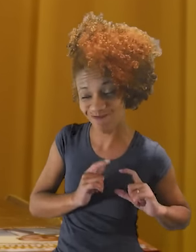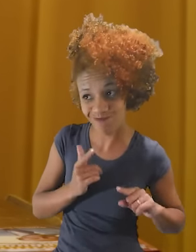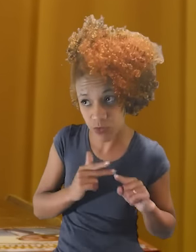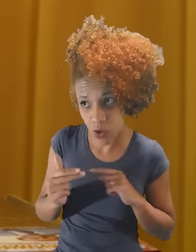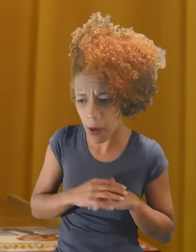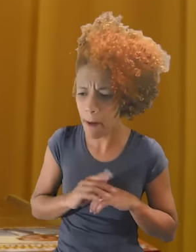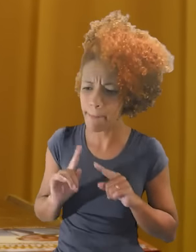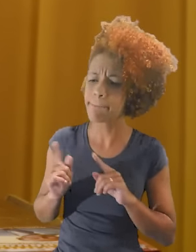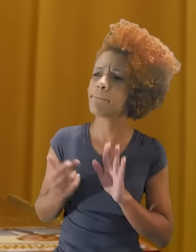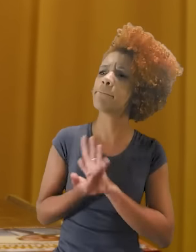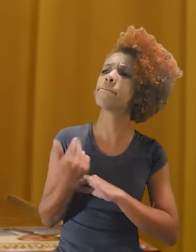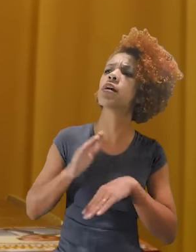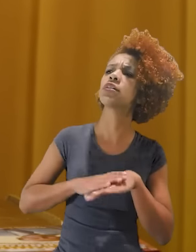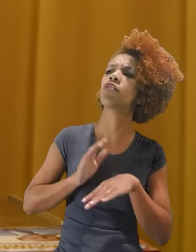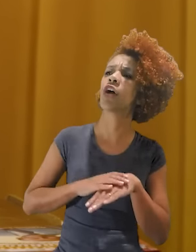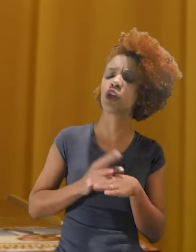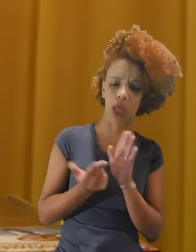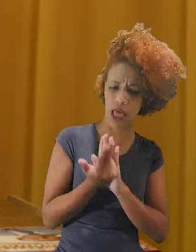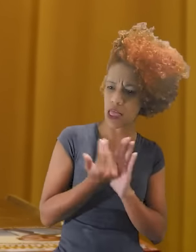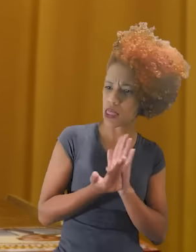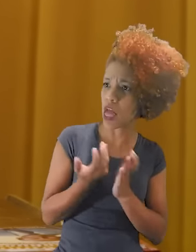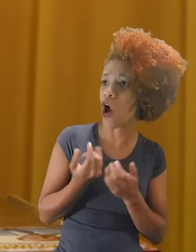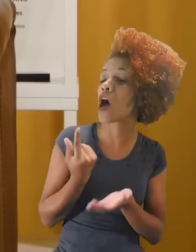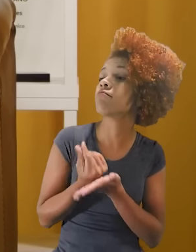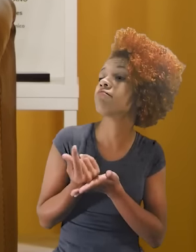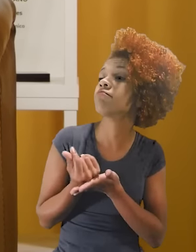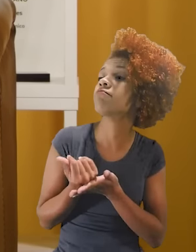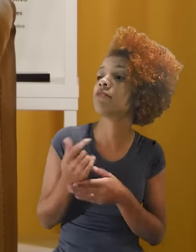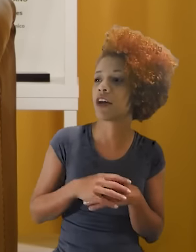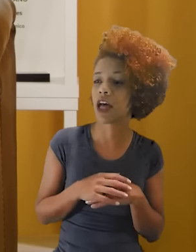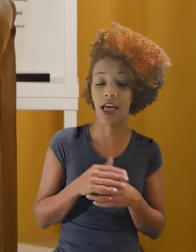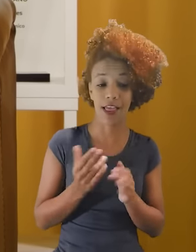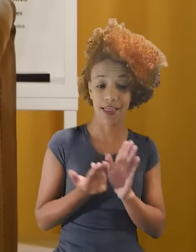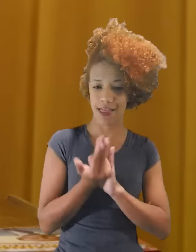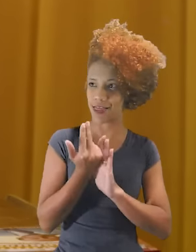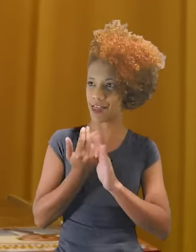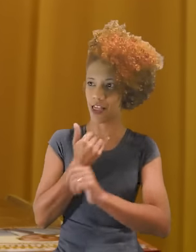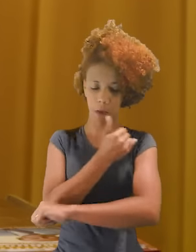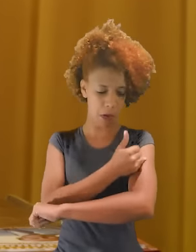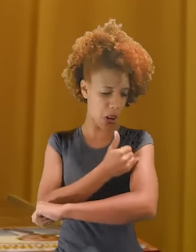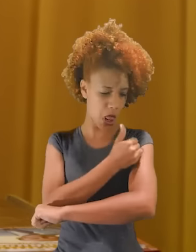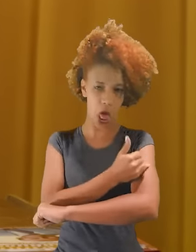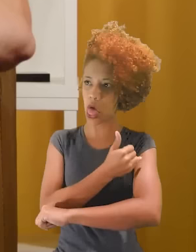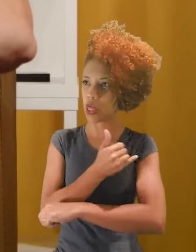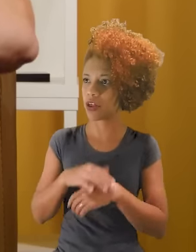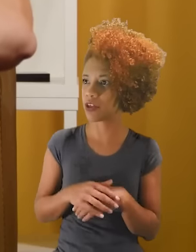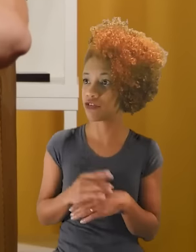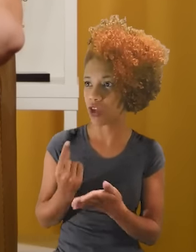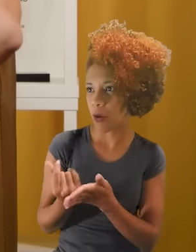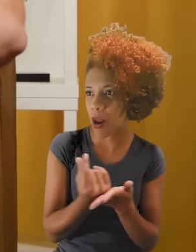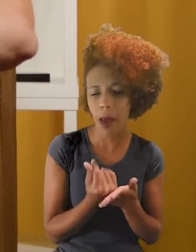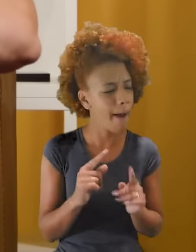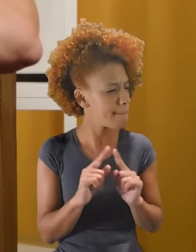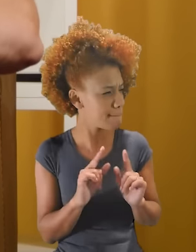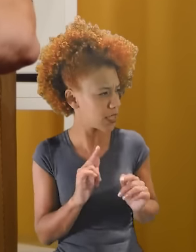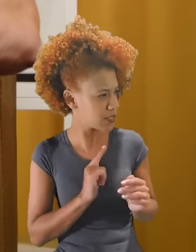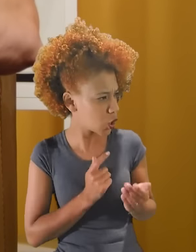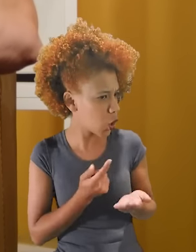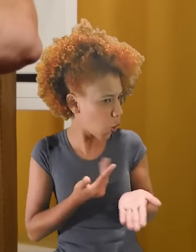deu, tá? Não, mas eu faço pra você, cara. Se você quiser, eu desenho agora, que pra você custa tanto. E desenhava nos caras e ganhava grana. Ele fazia, então, ele